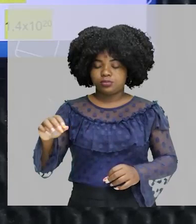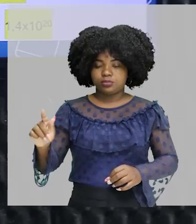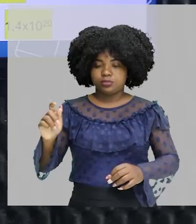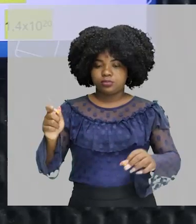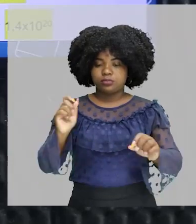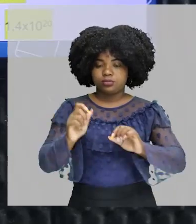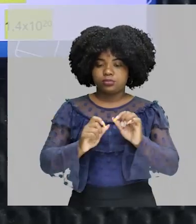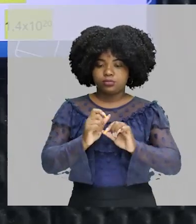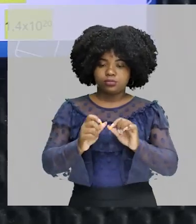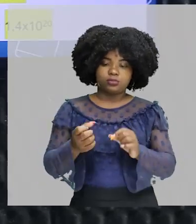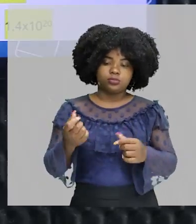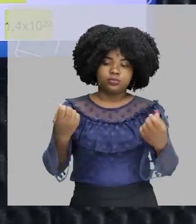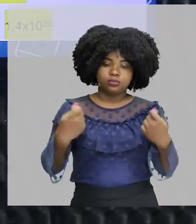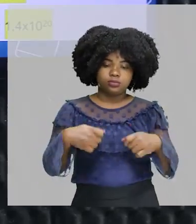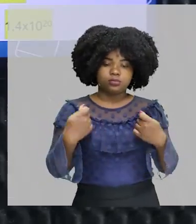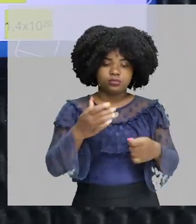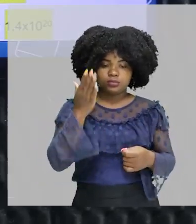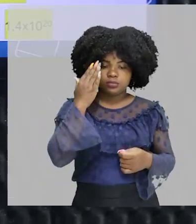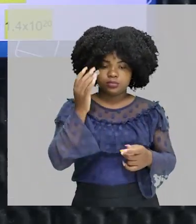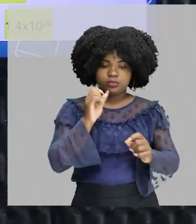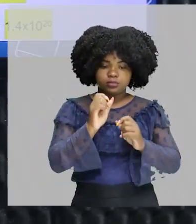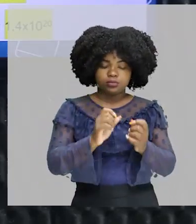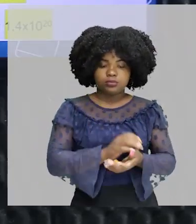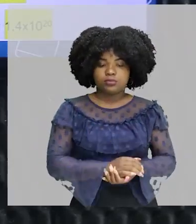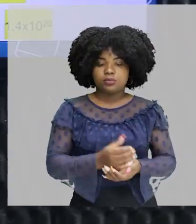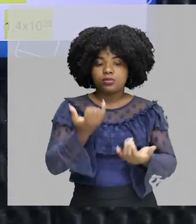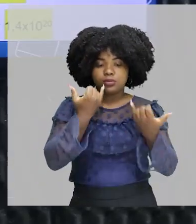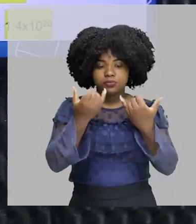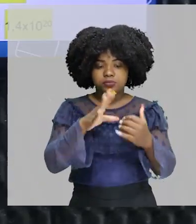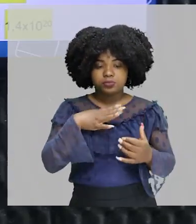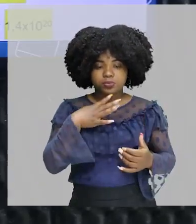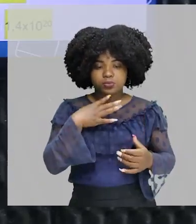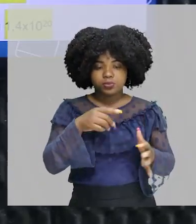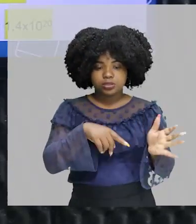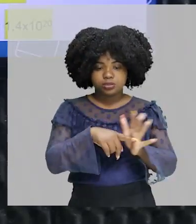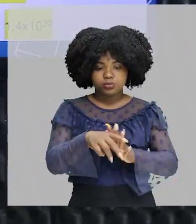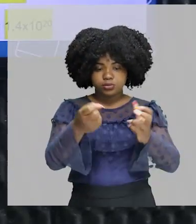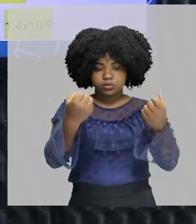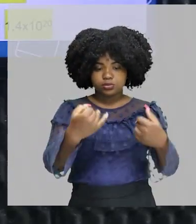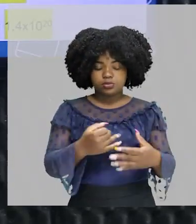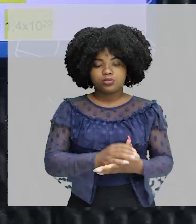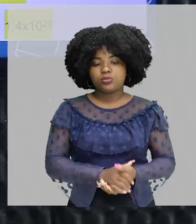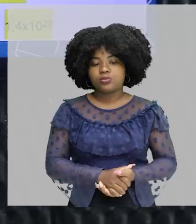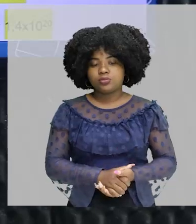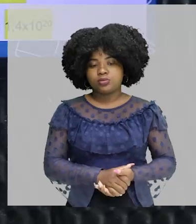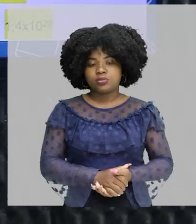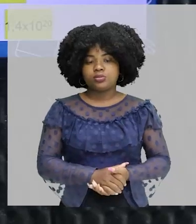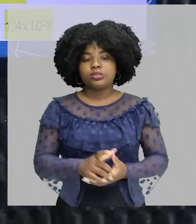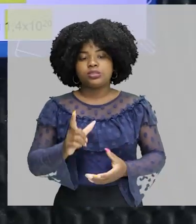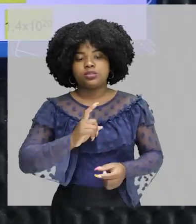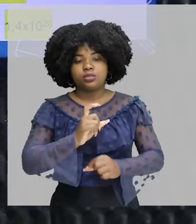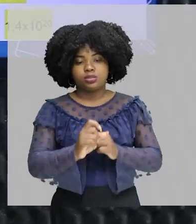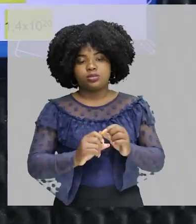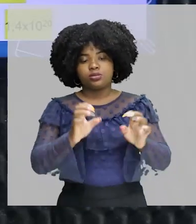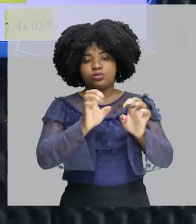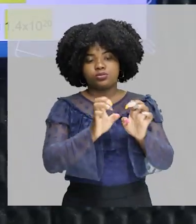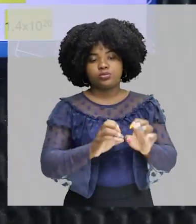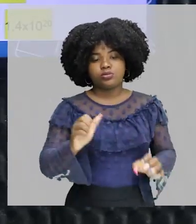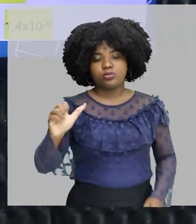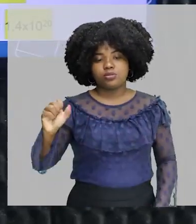gente precisa ter em mente? As informações que conhecemos. O aspartame tem uma massa molar